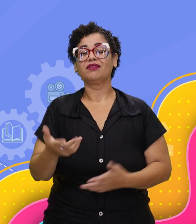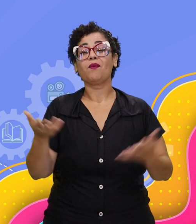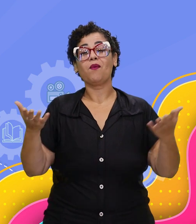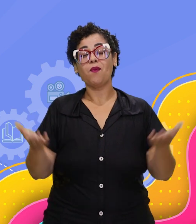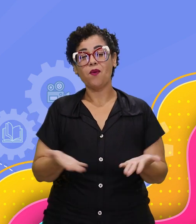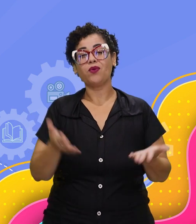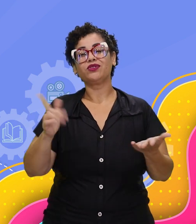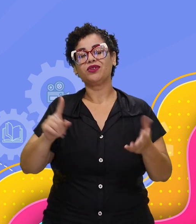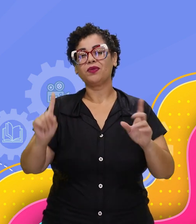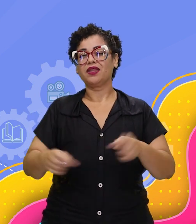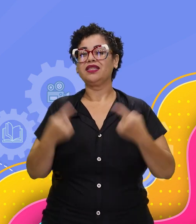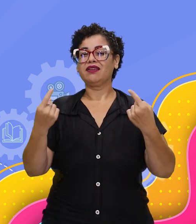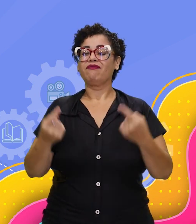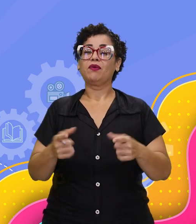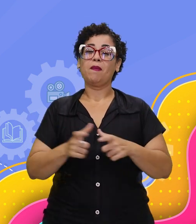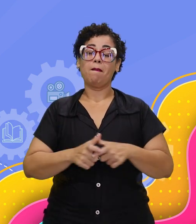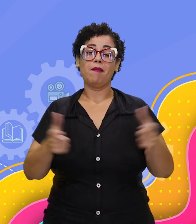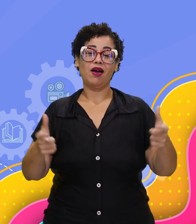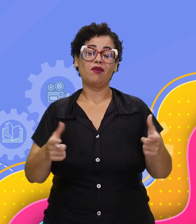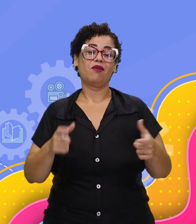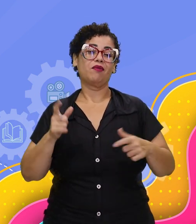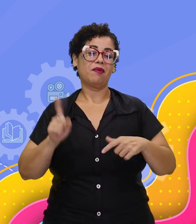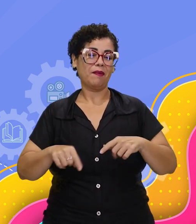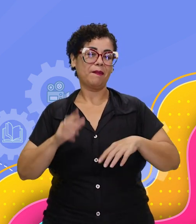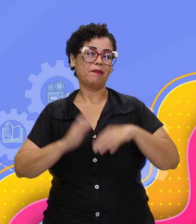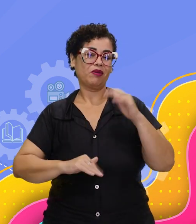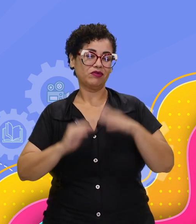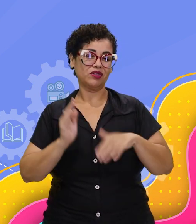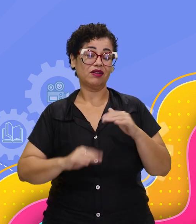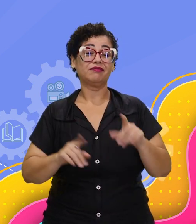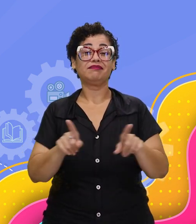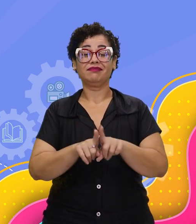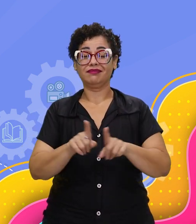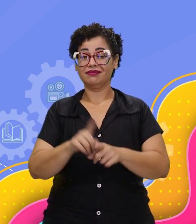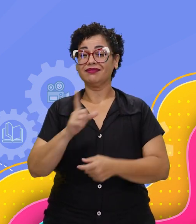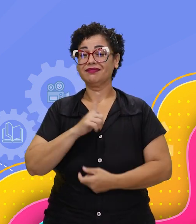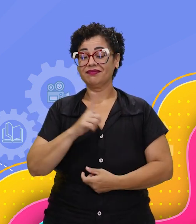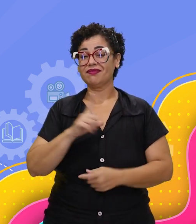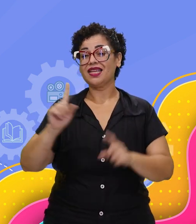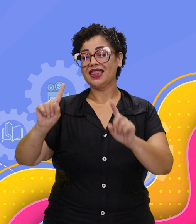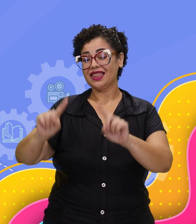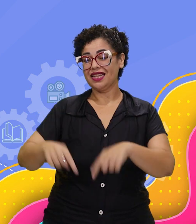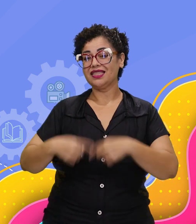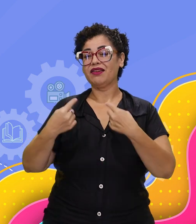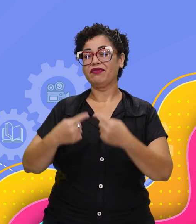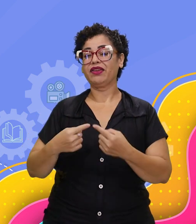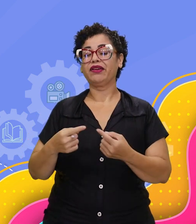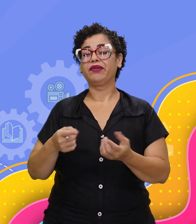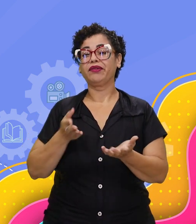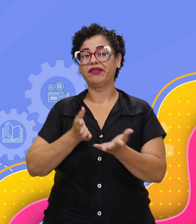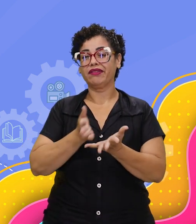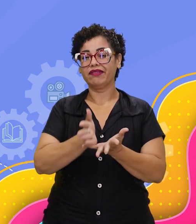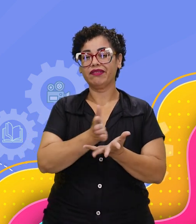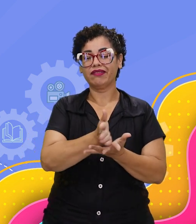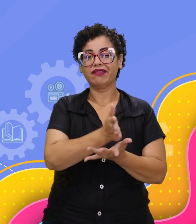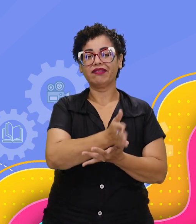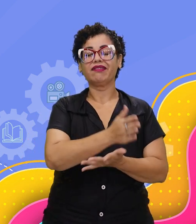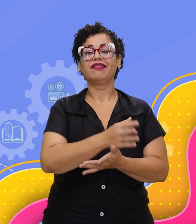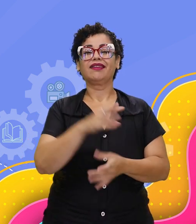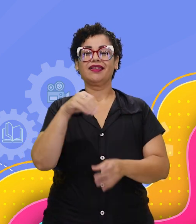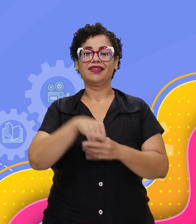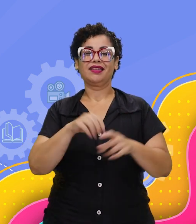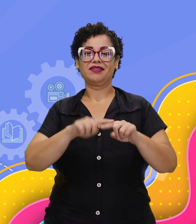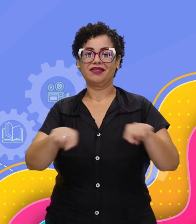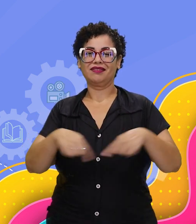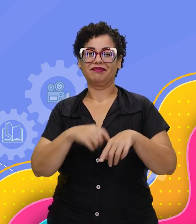esse hoje é um dos maiores desafios em ser historiador. Além disso, existem também os desafios inerentes à atuação